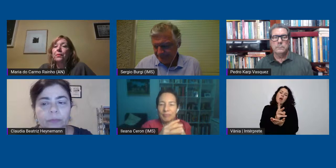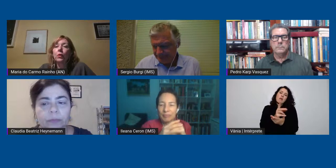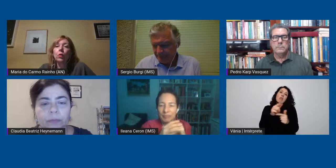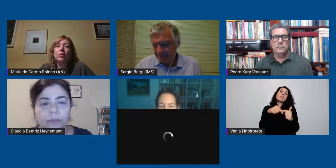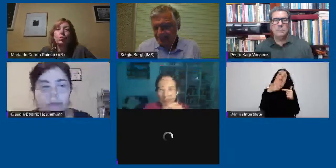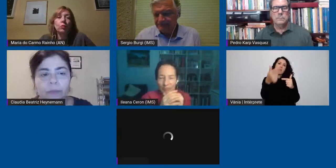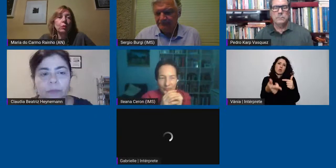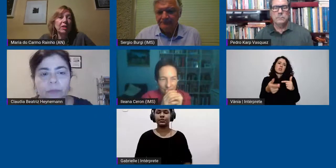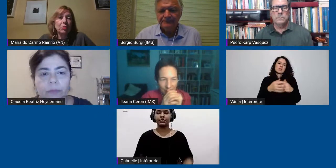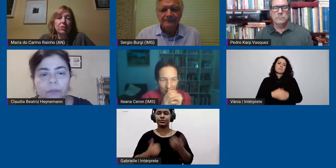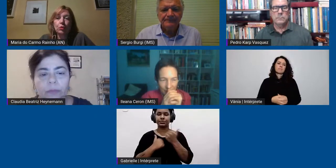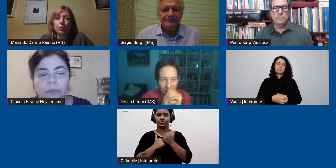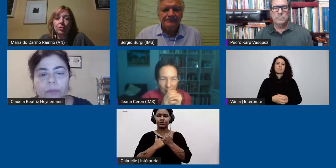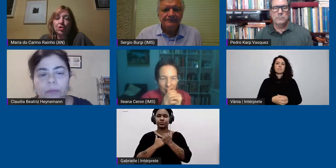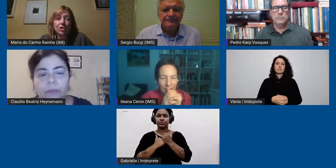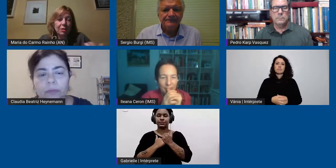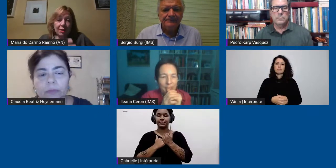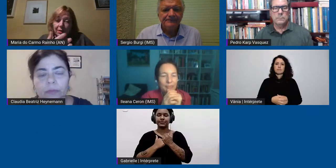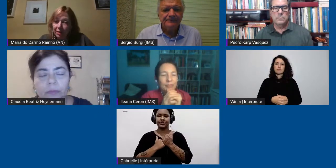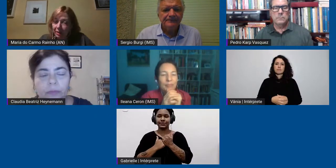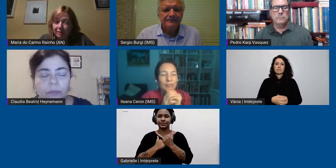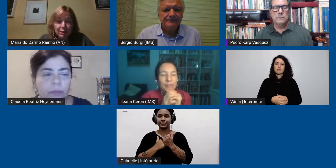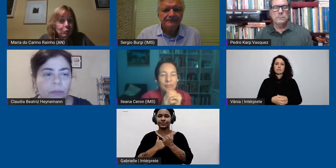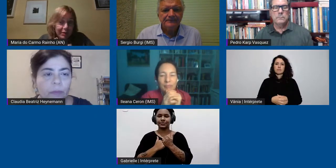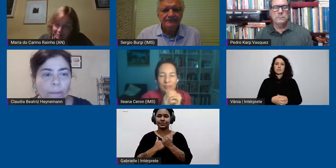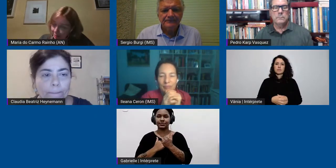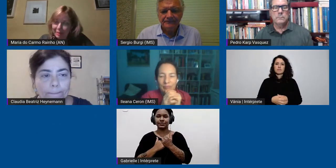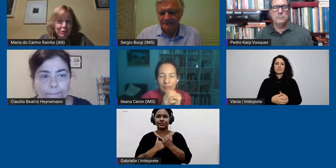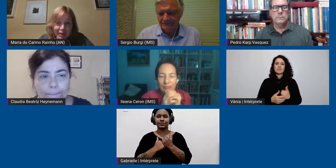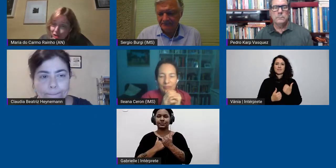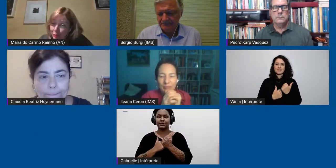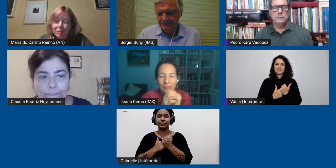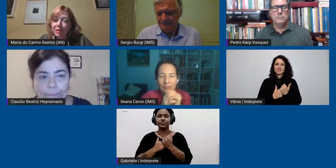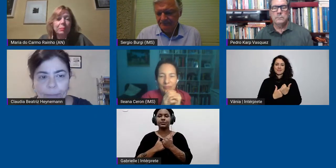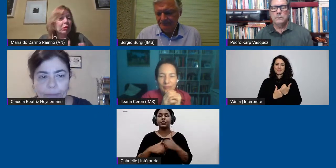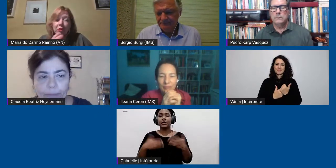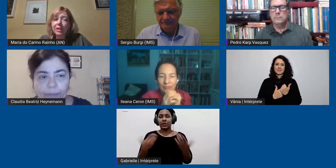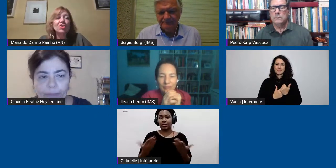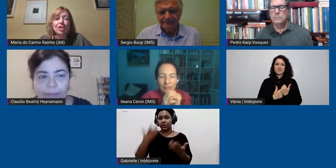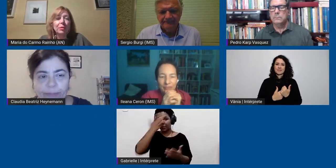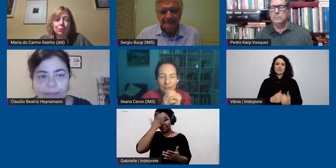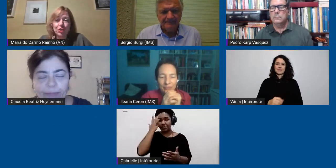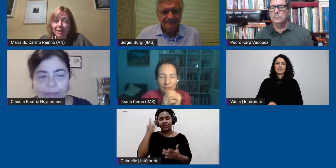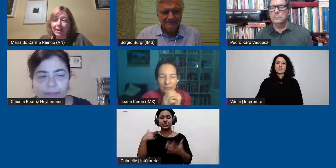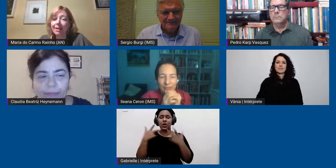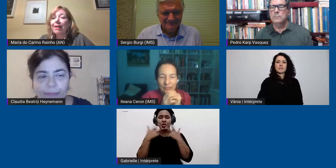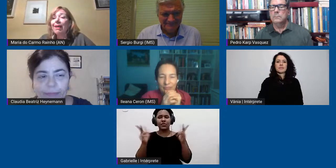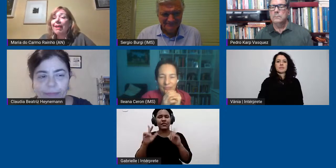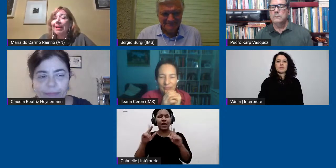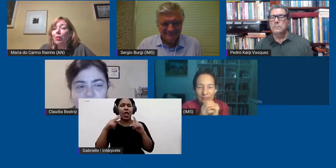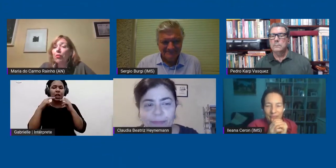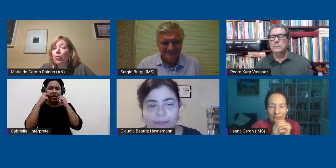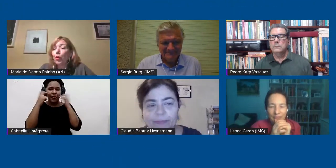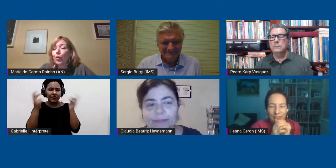Bom, enquanto as pessoas não se manifestam, enfim, não fiquem tímidos, tá? Eu vou